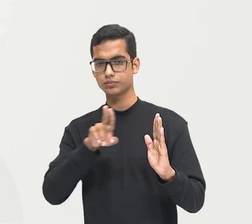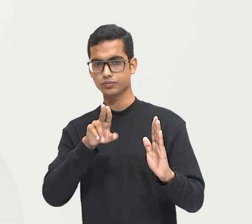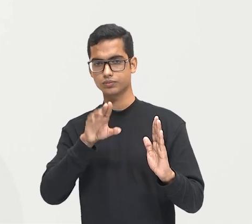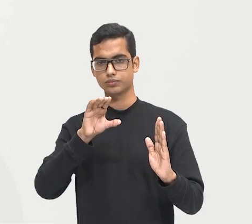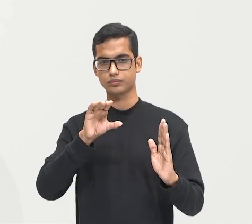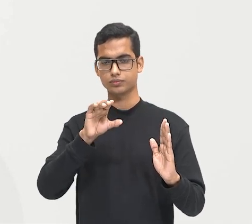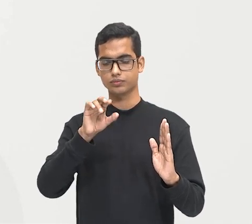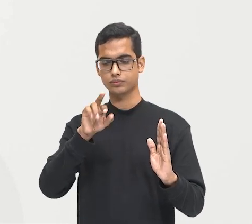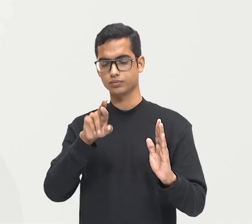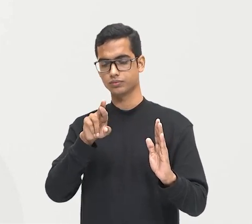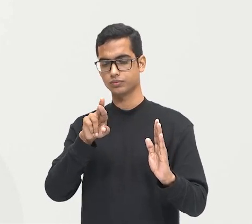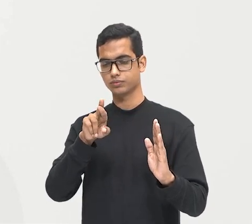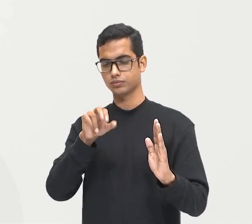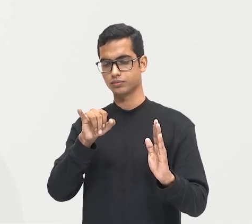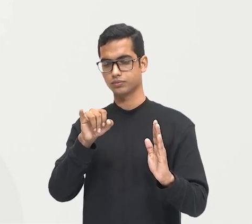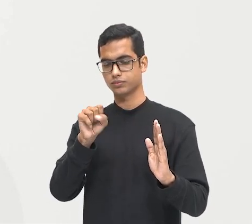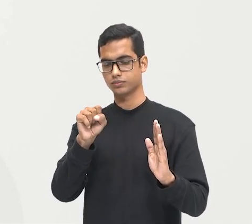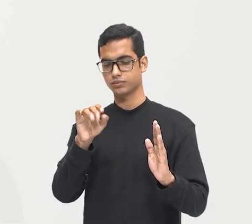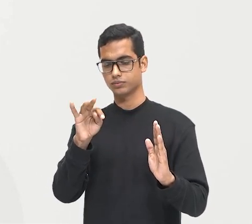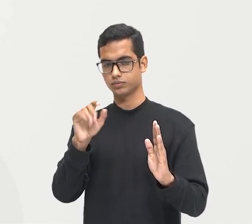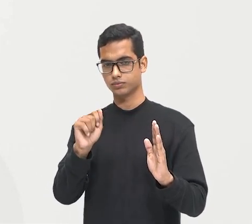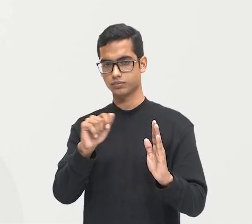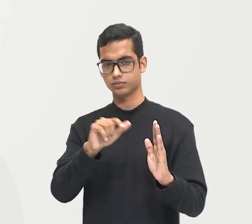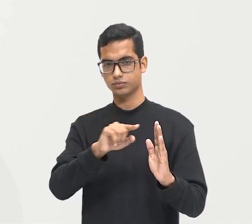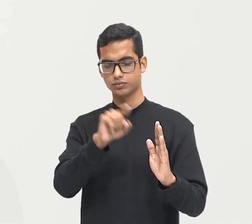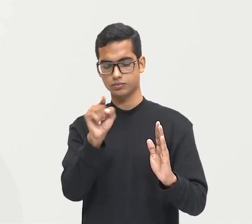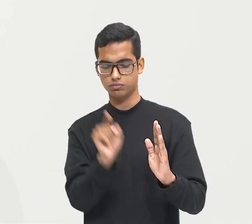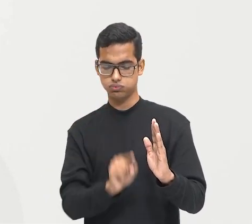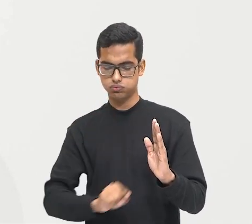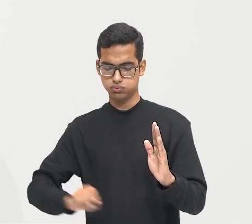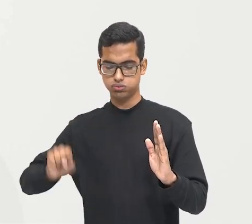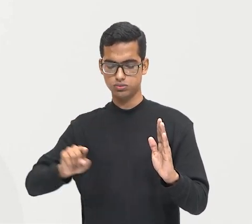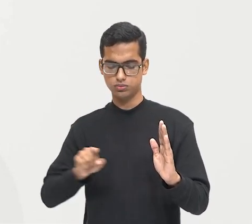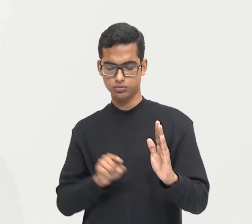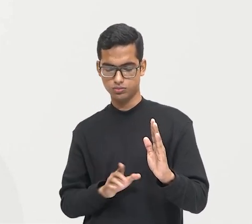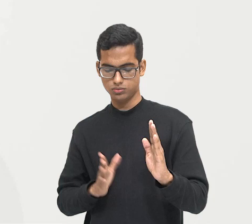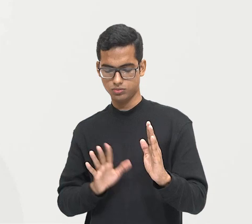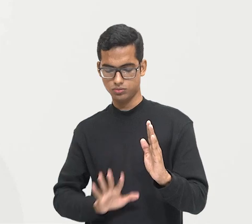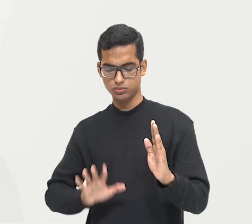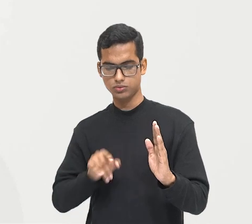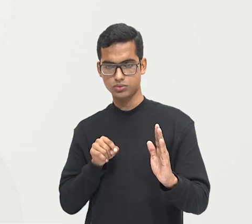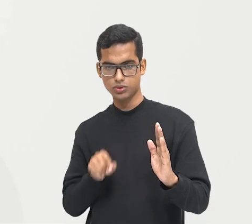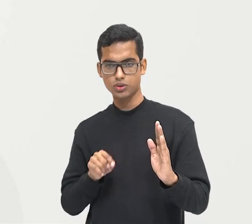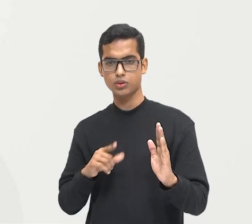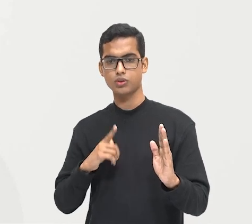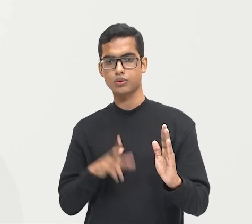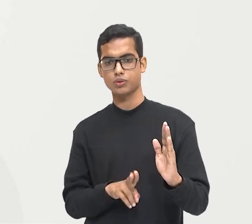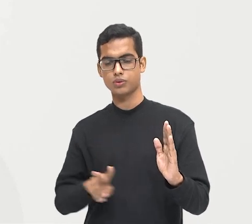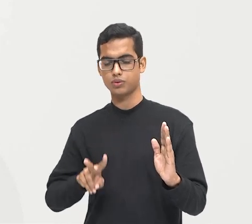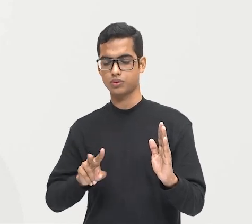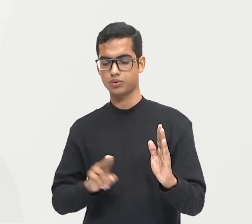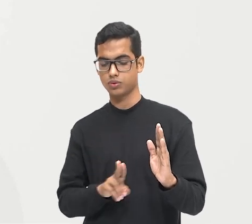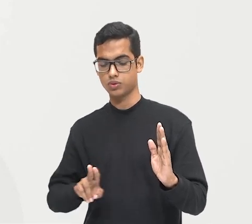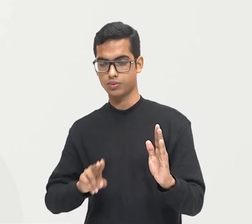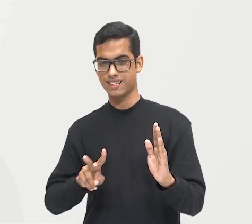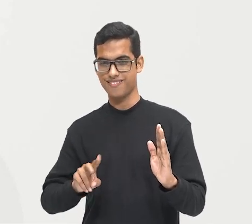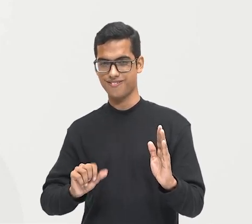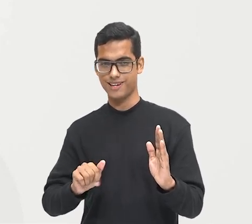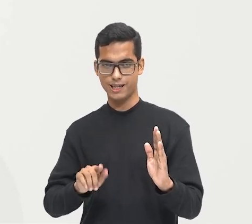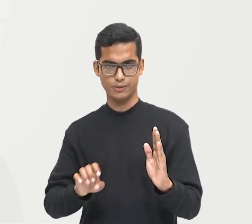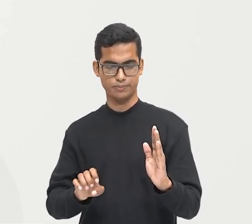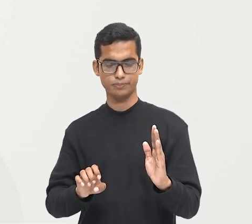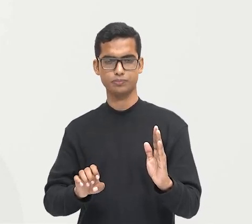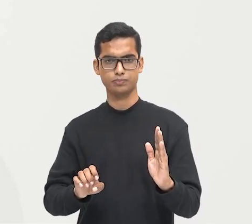nome de crista, certo? Aqui para baixo, essa outra parte aqui da onda, ela recebe o nome de vale.